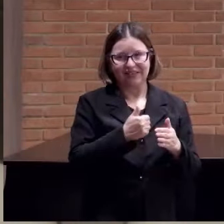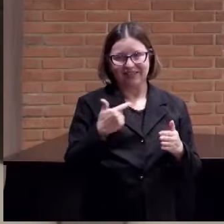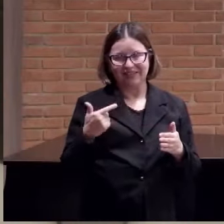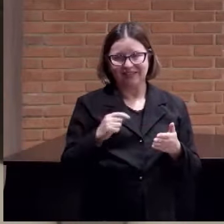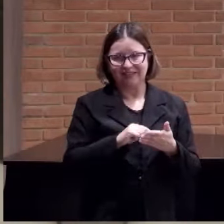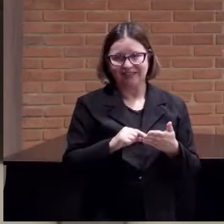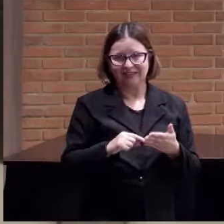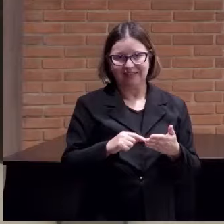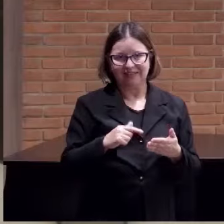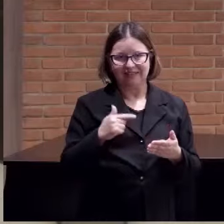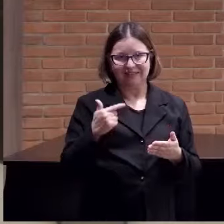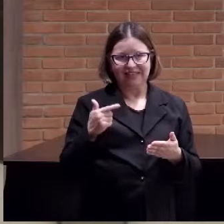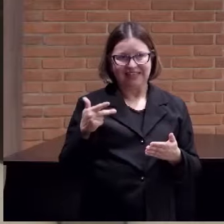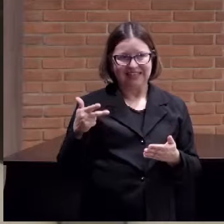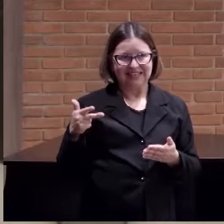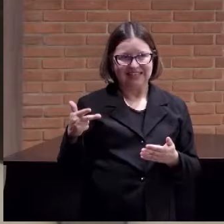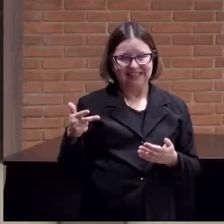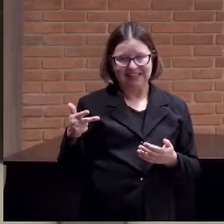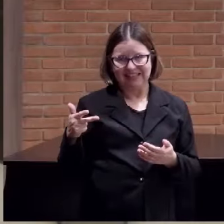verso 23.